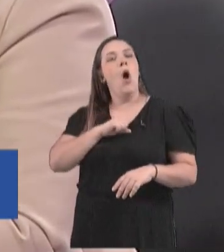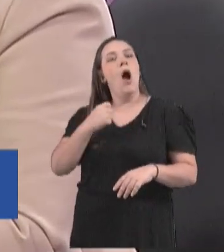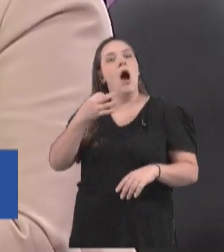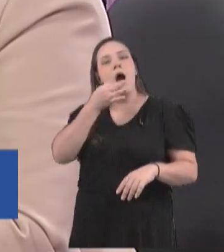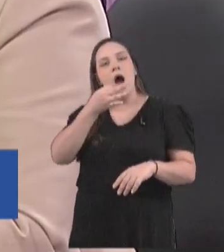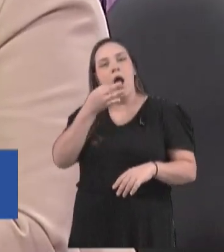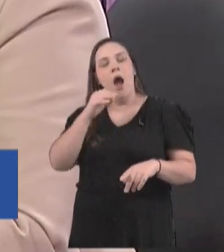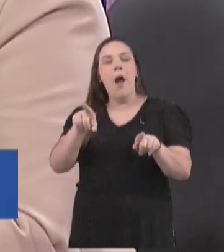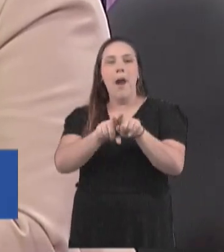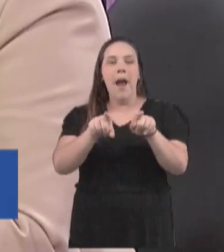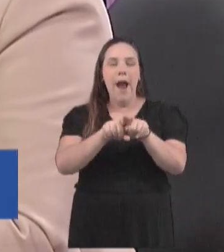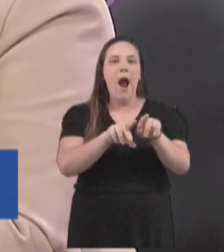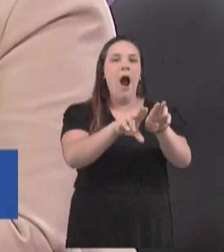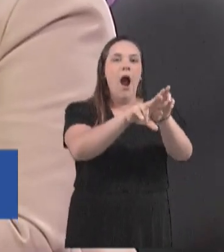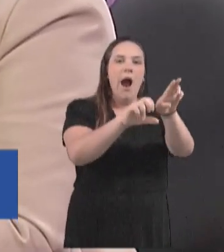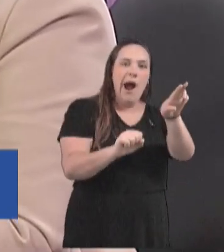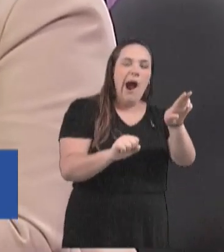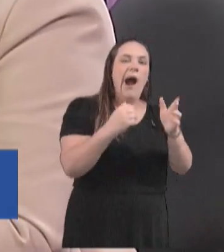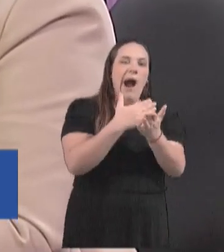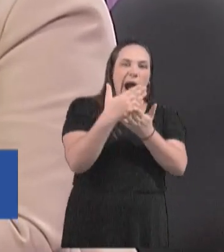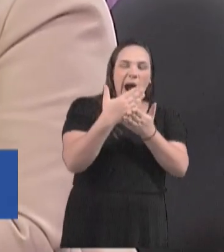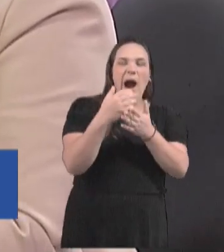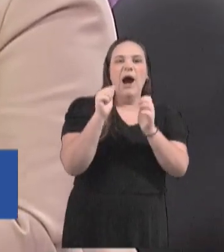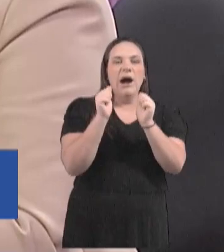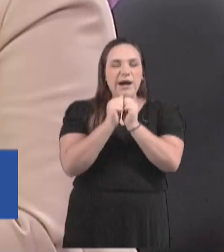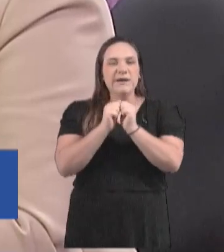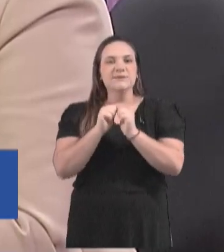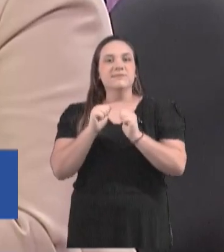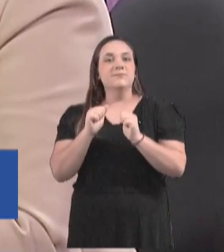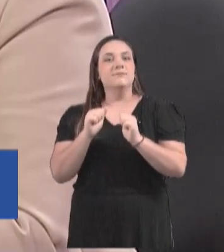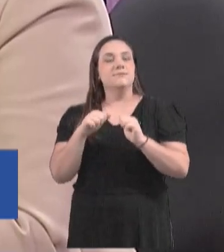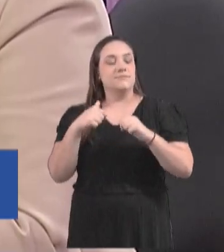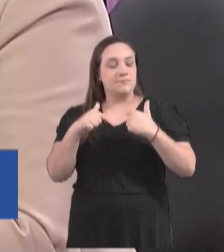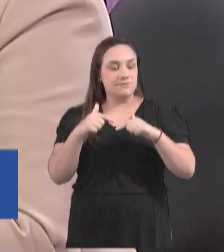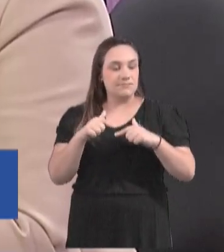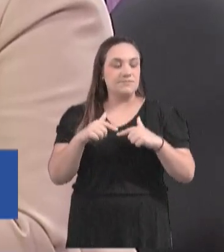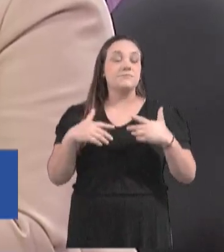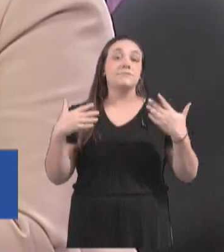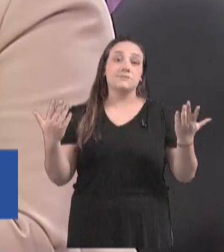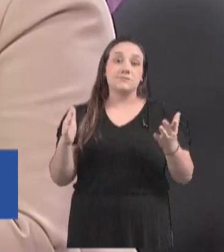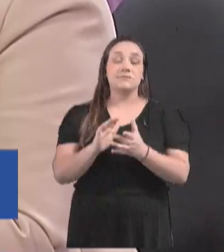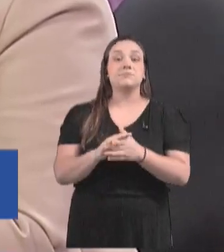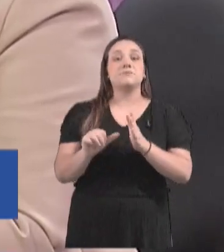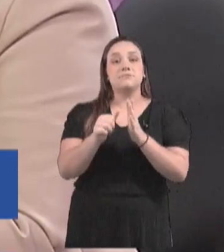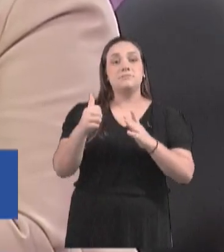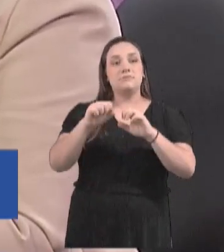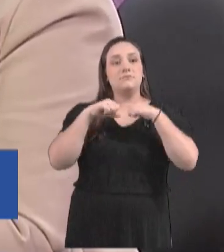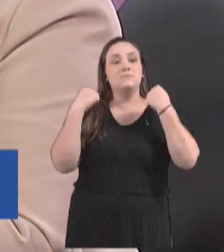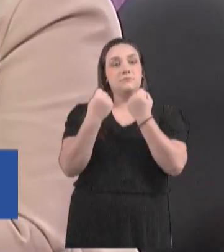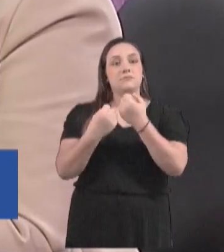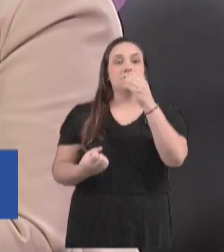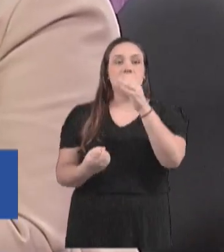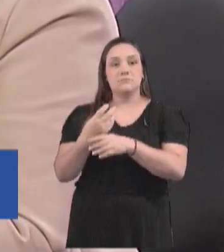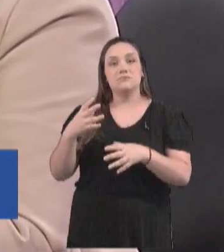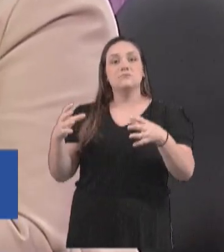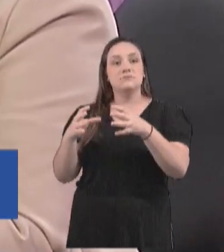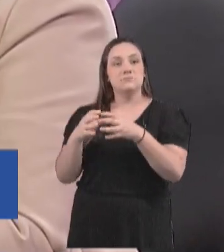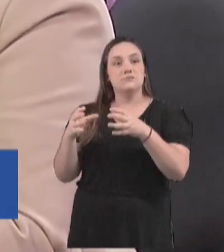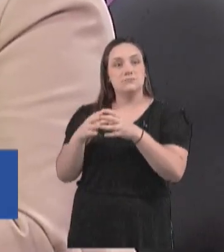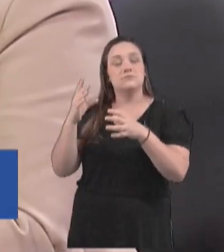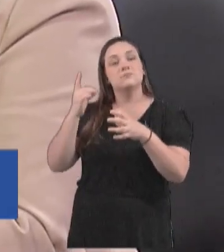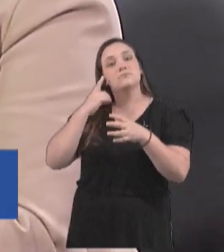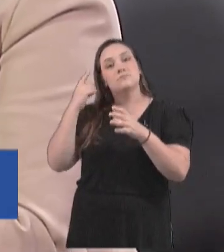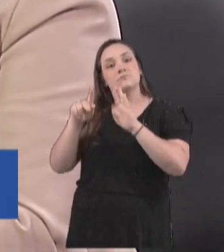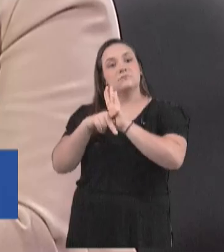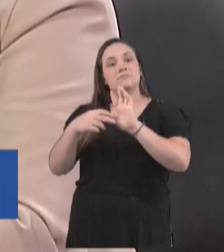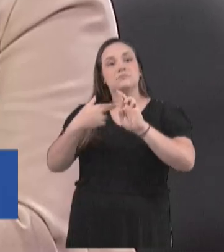UEMS foi nossa parceira também desde o primeiro momento. Nesse primeiro seminário foi criada a Frente Parlamentar de Recursos Hídricos,